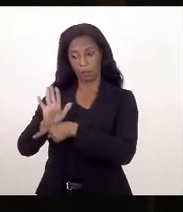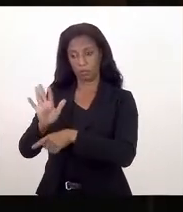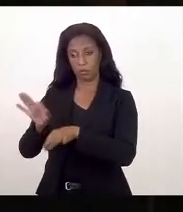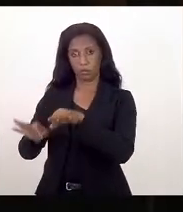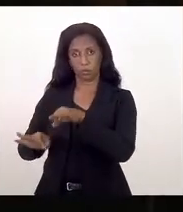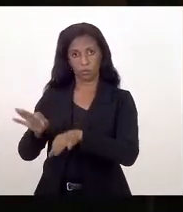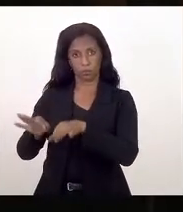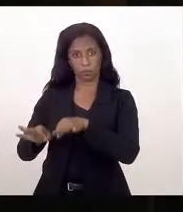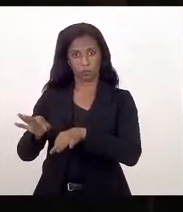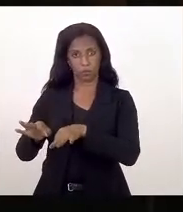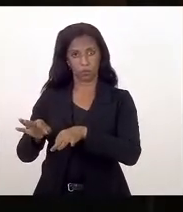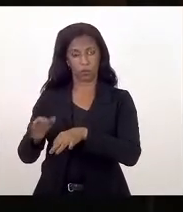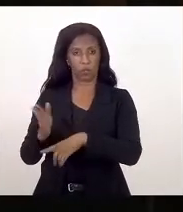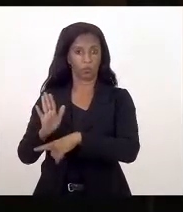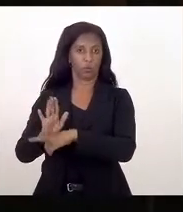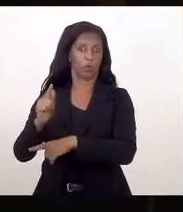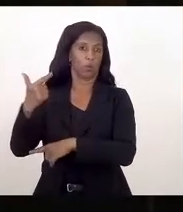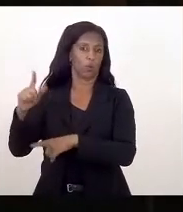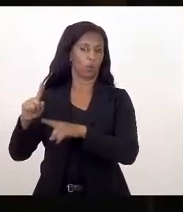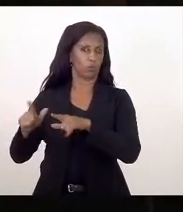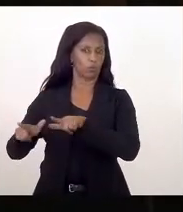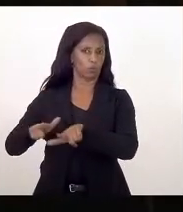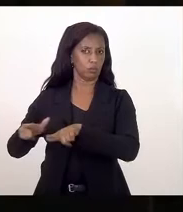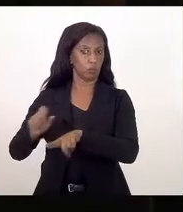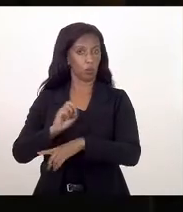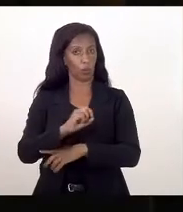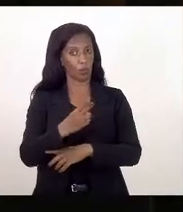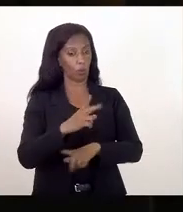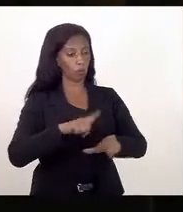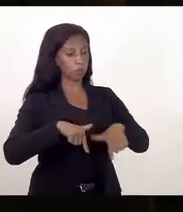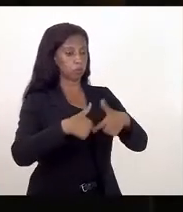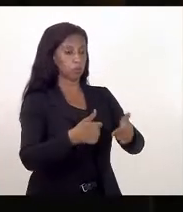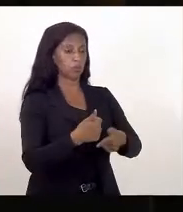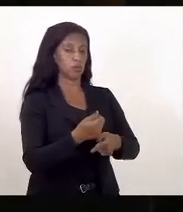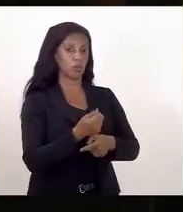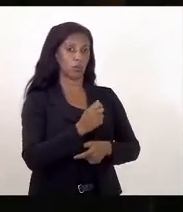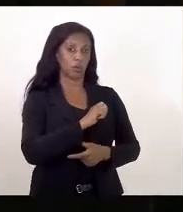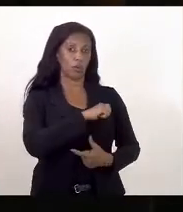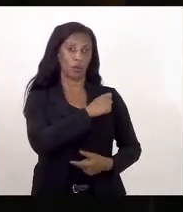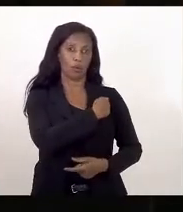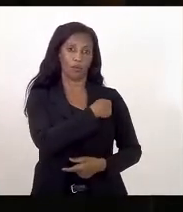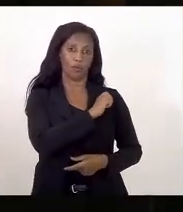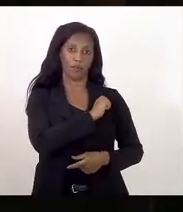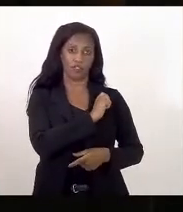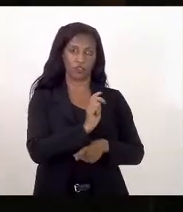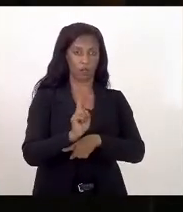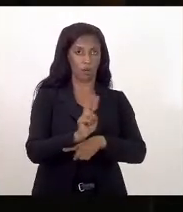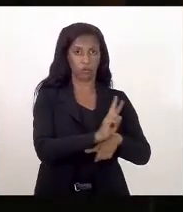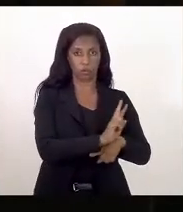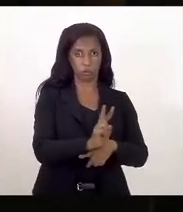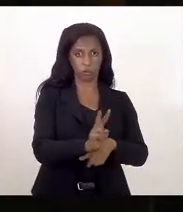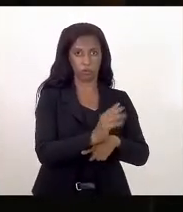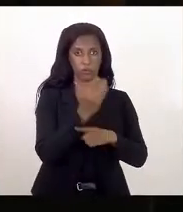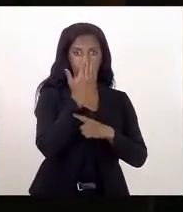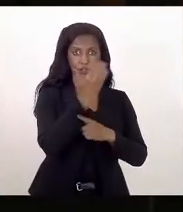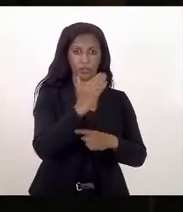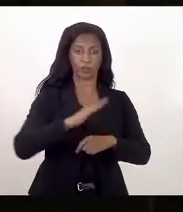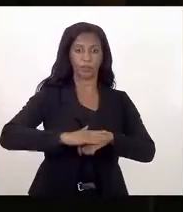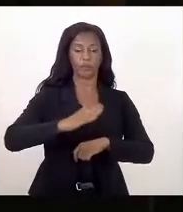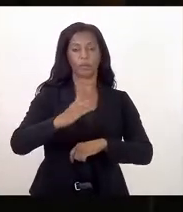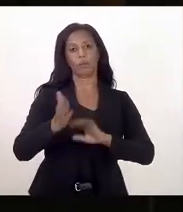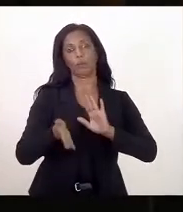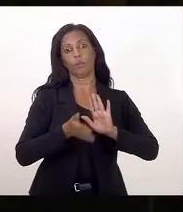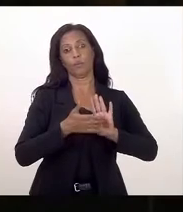detrimento de outros servidores ou atuar como fiscal orçamentário diante de mais uma